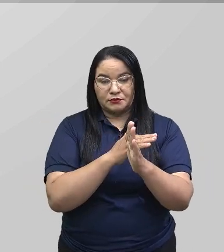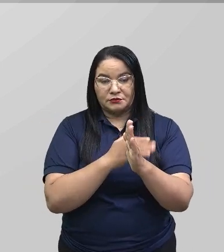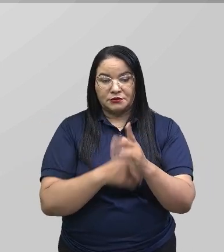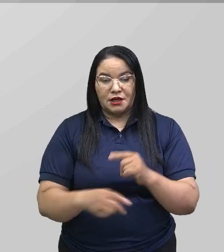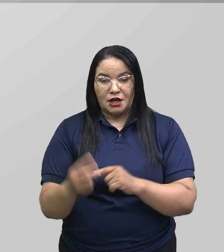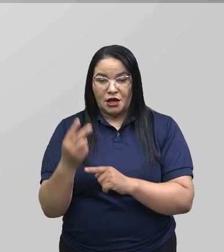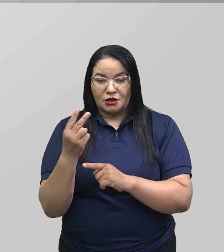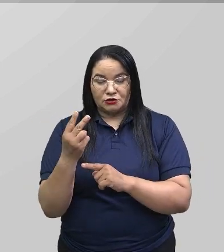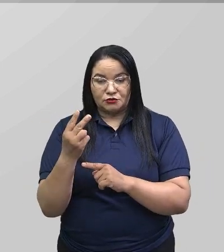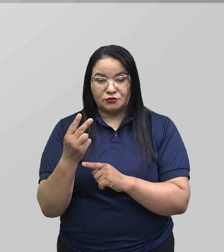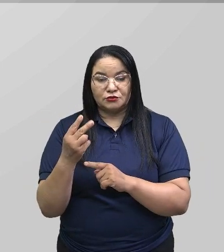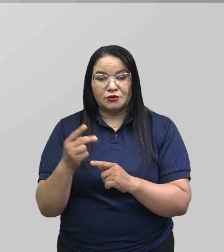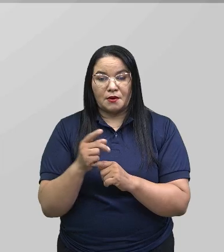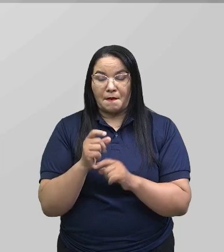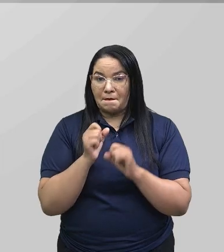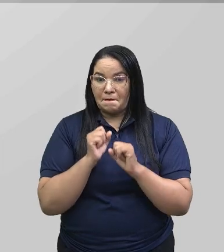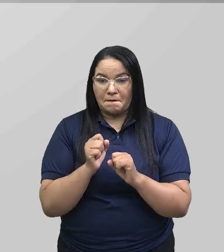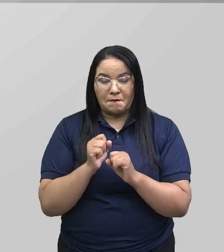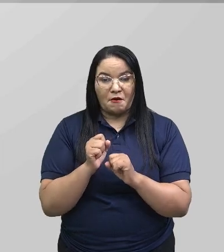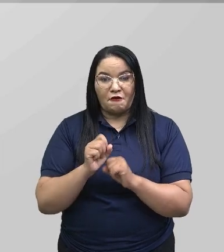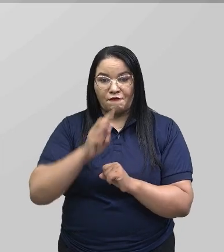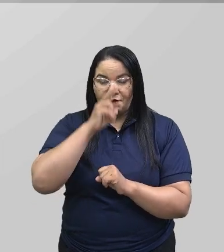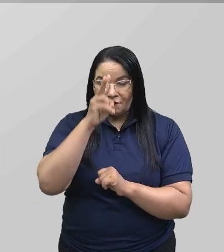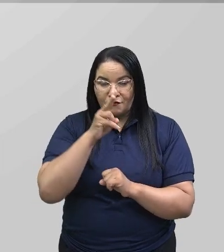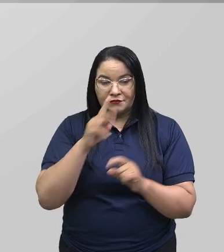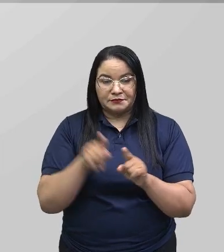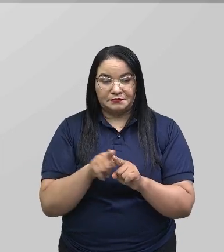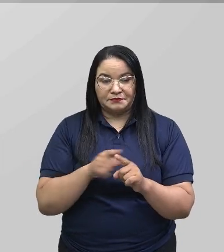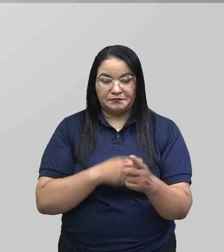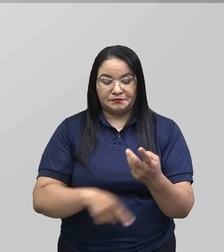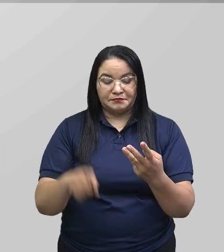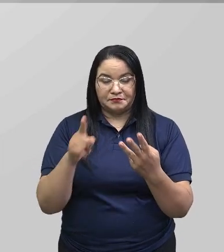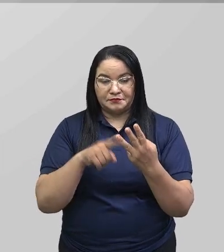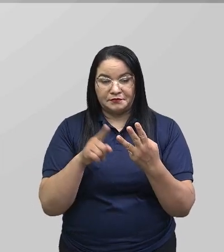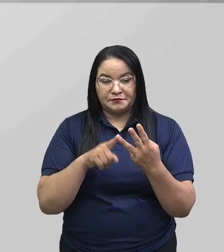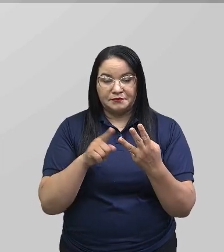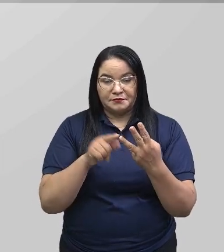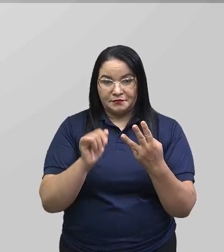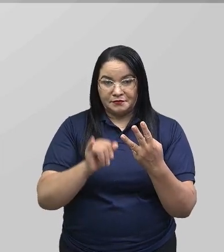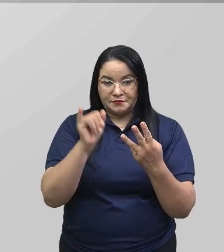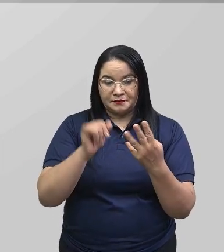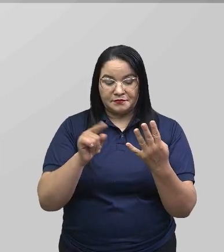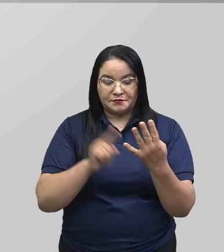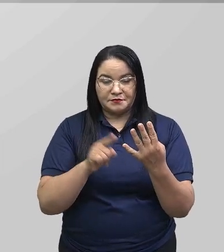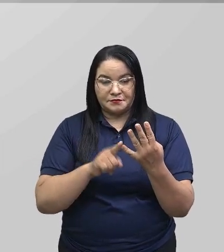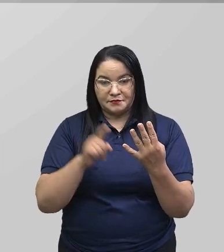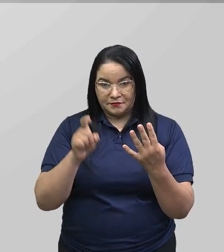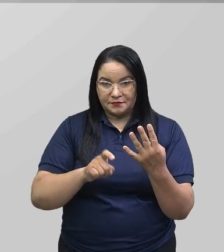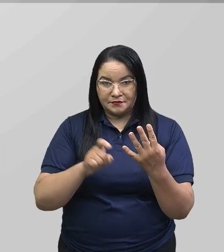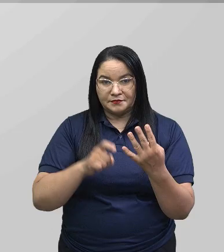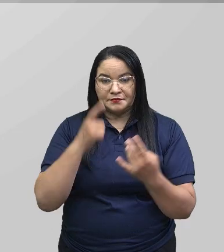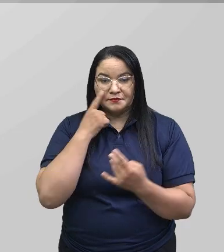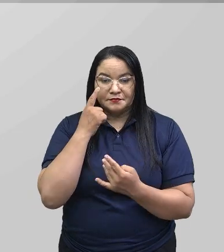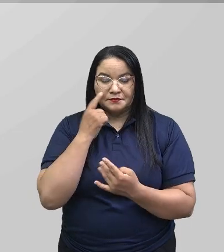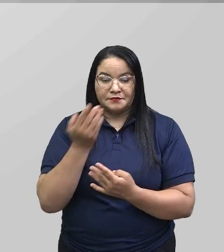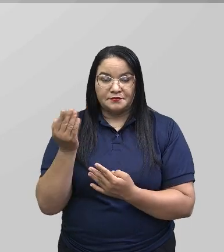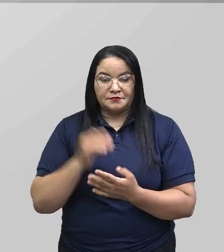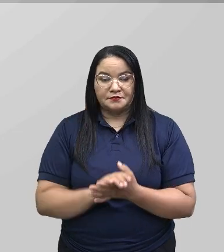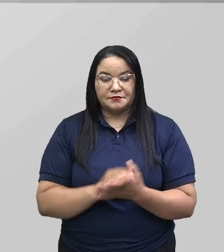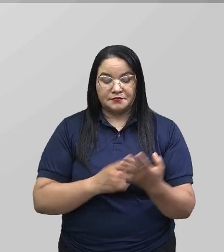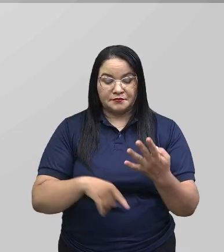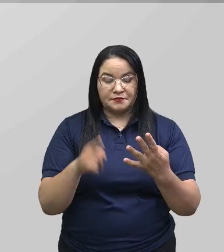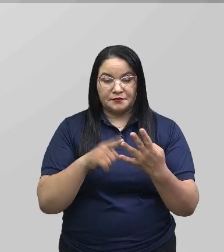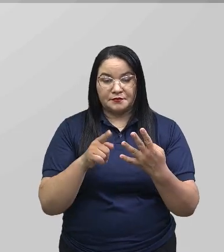aquelas poderosíssimas, né? Que é raios gama e raios X, né? Os raios